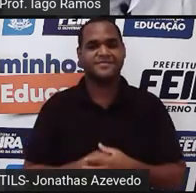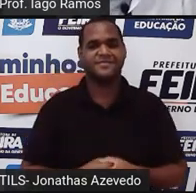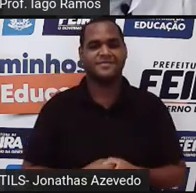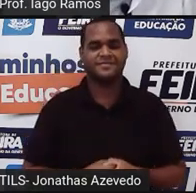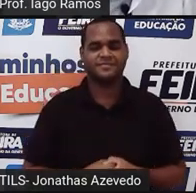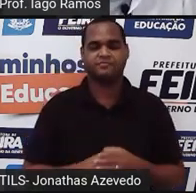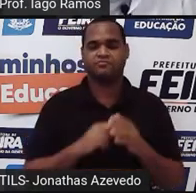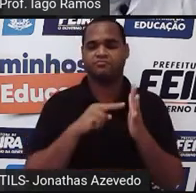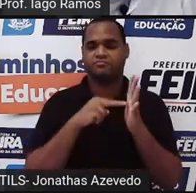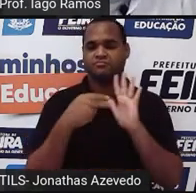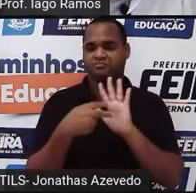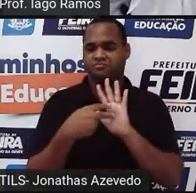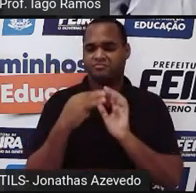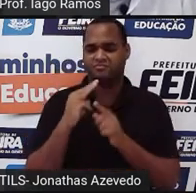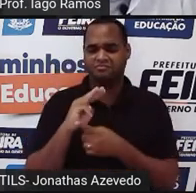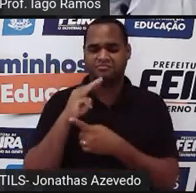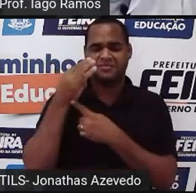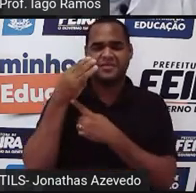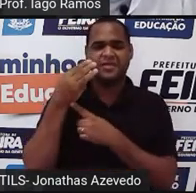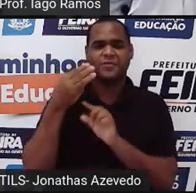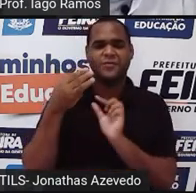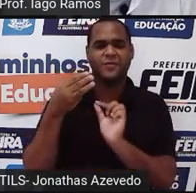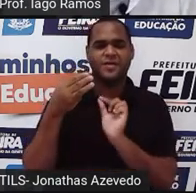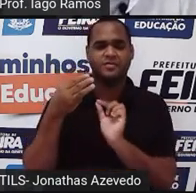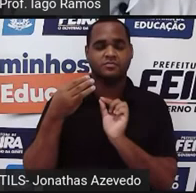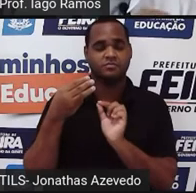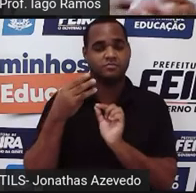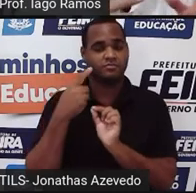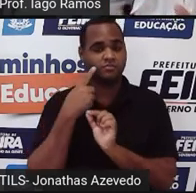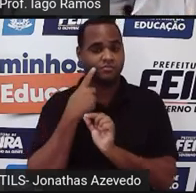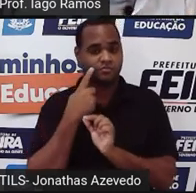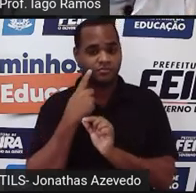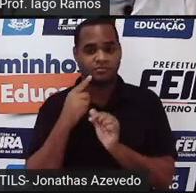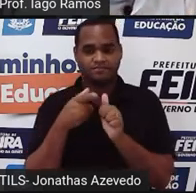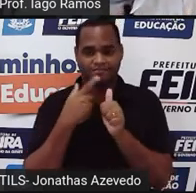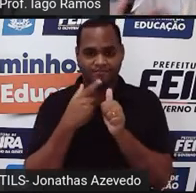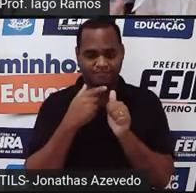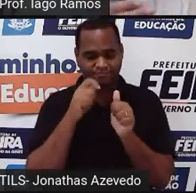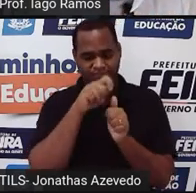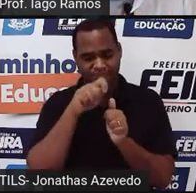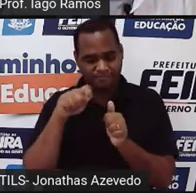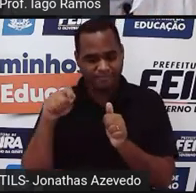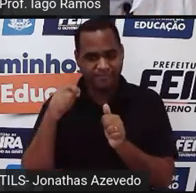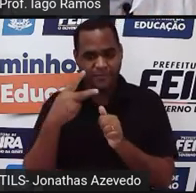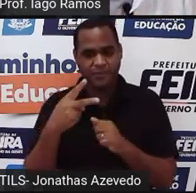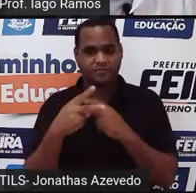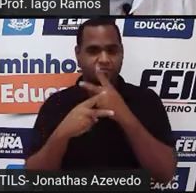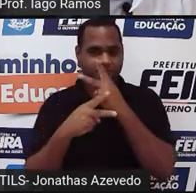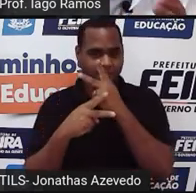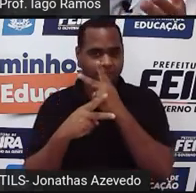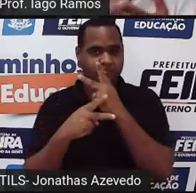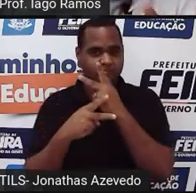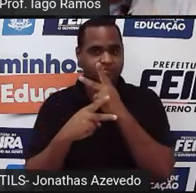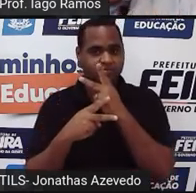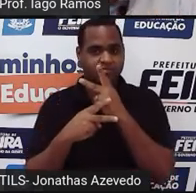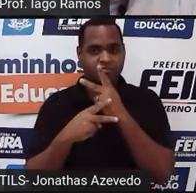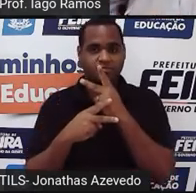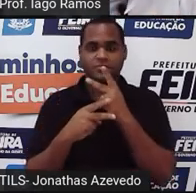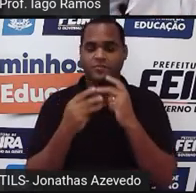que que significa elevar trens aí escreveu que tá embaixo dele é o 2 elevado a 2